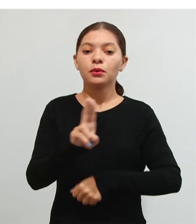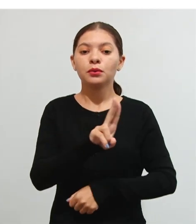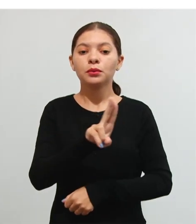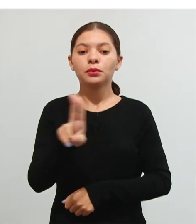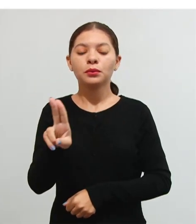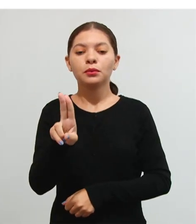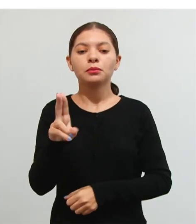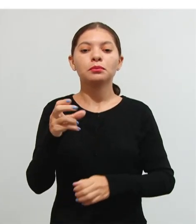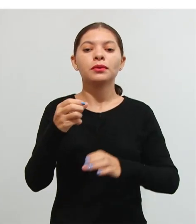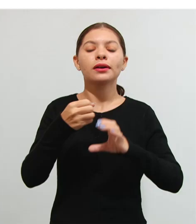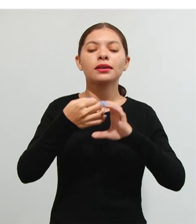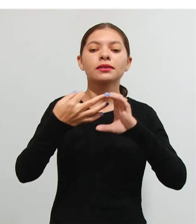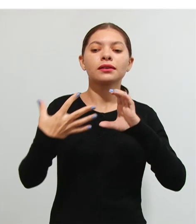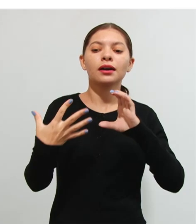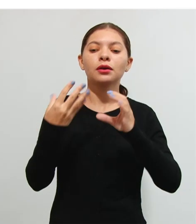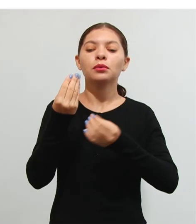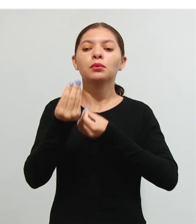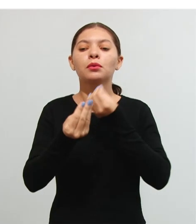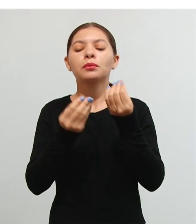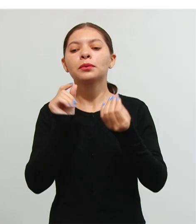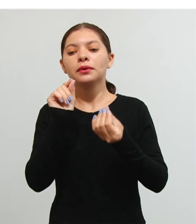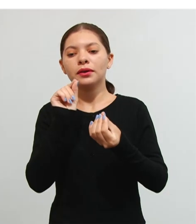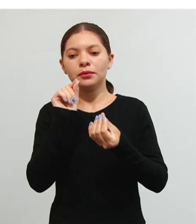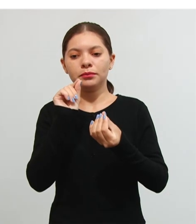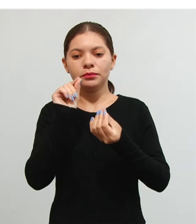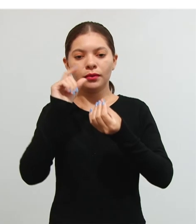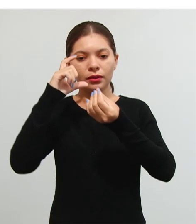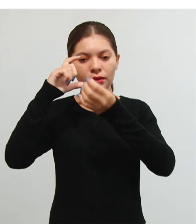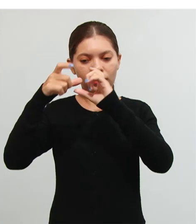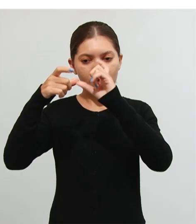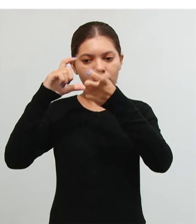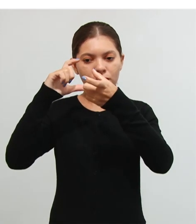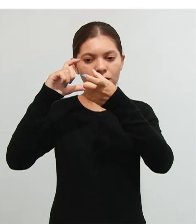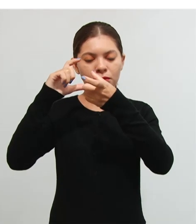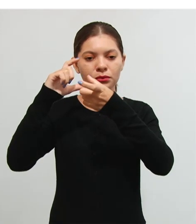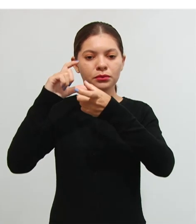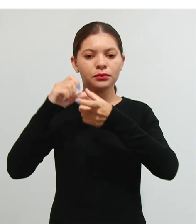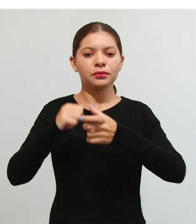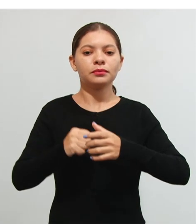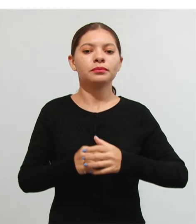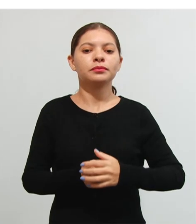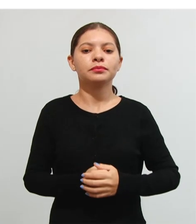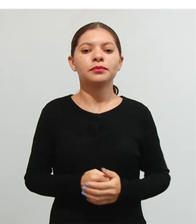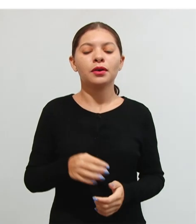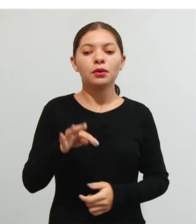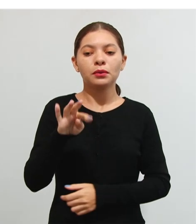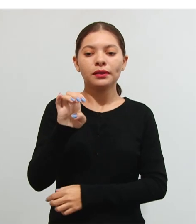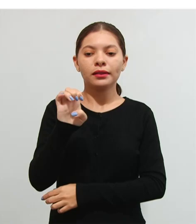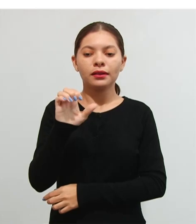então, classificado como transtorno do espectro autista, o